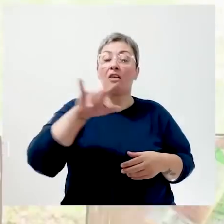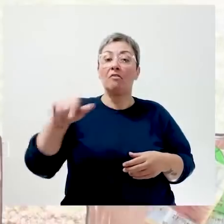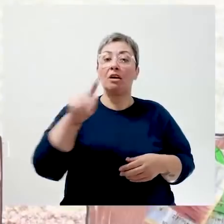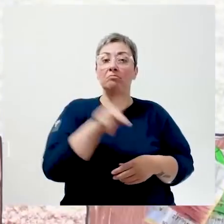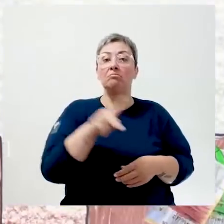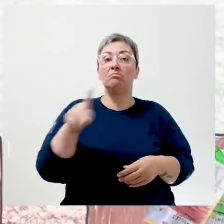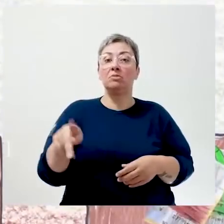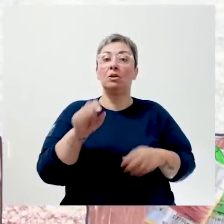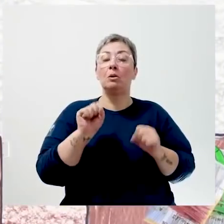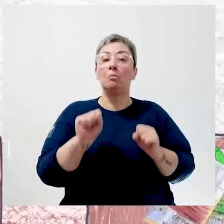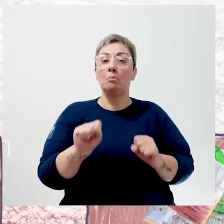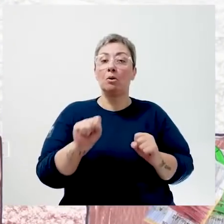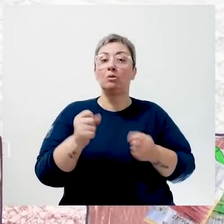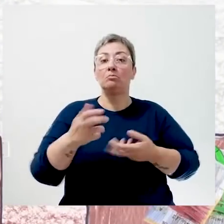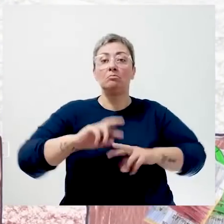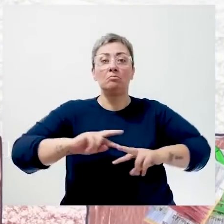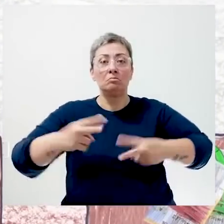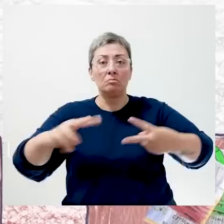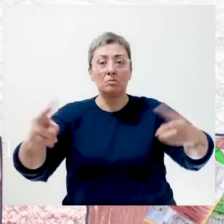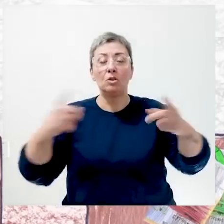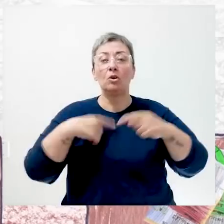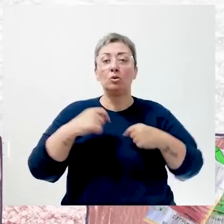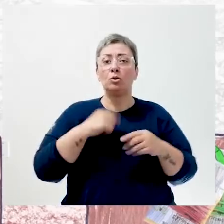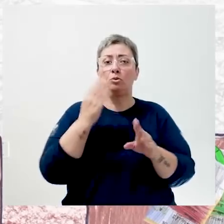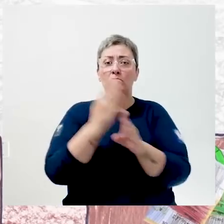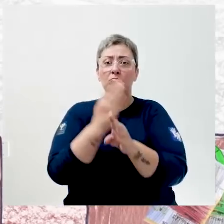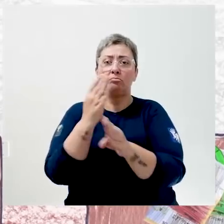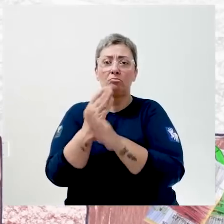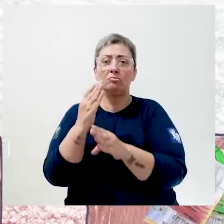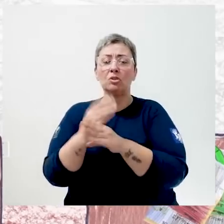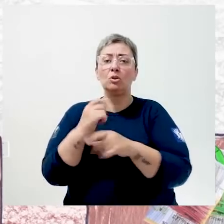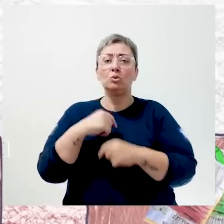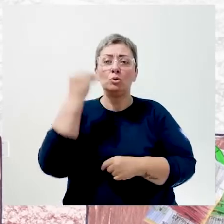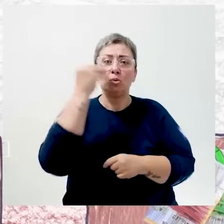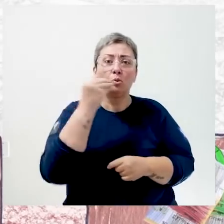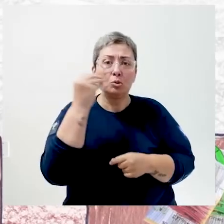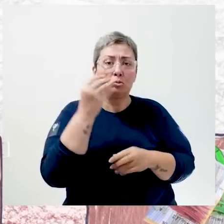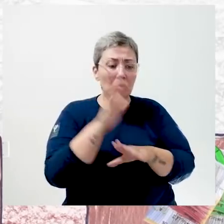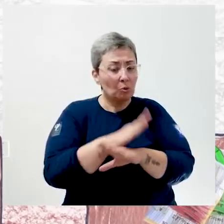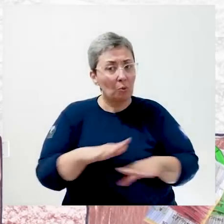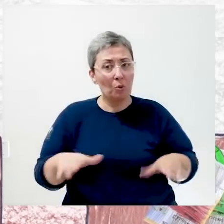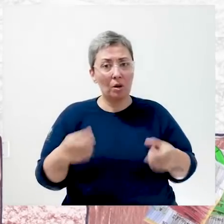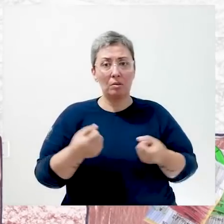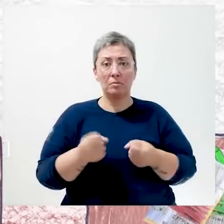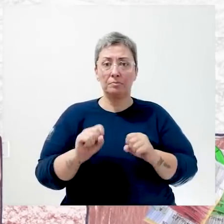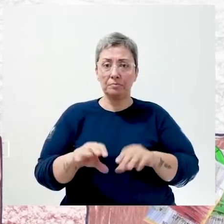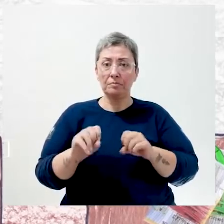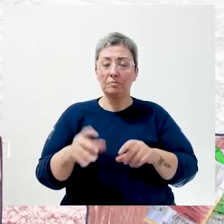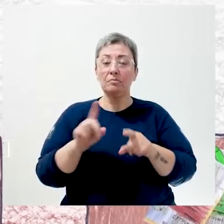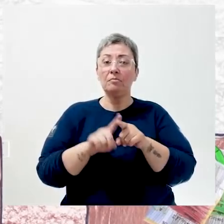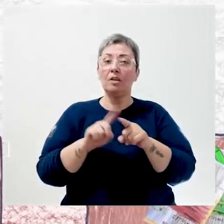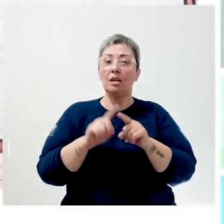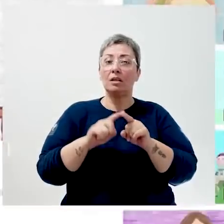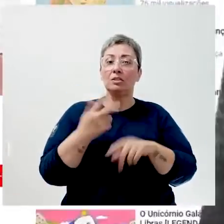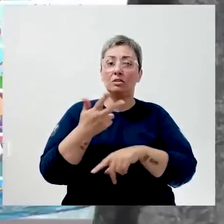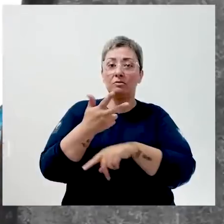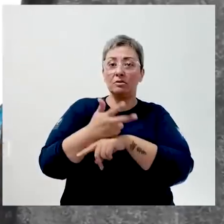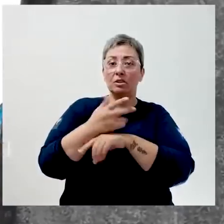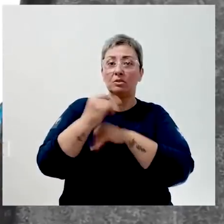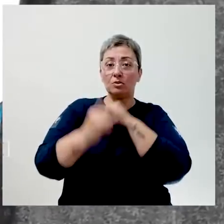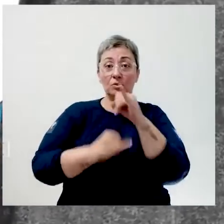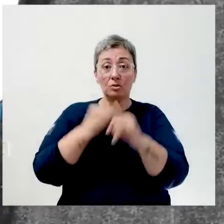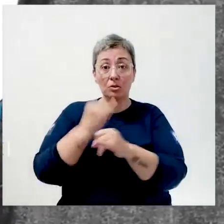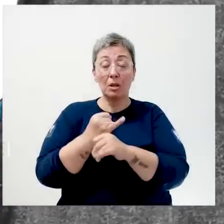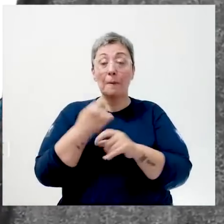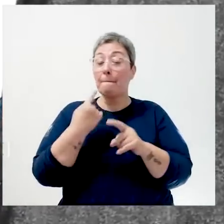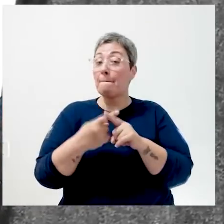se tornar professora para poder compartilhar suas descobertas e experiências com as crianças, através de vídeos na